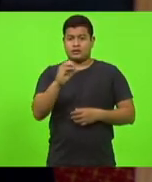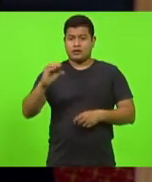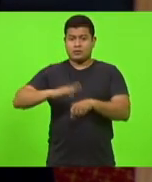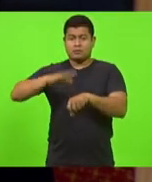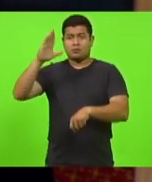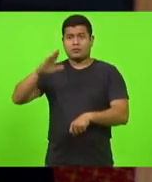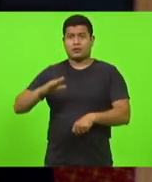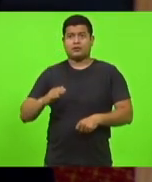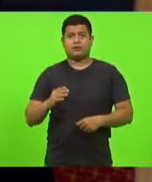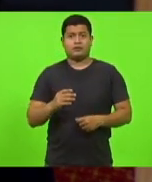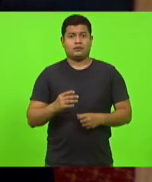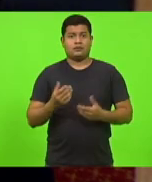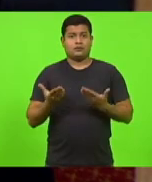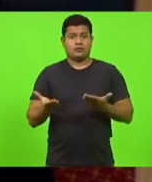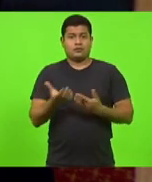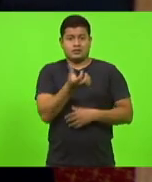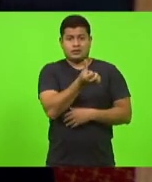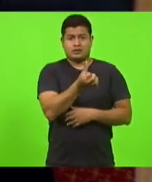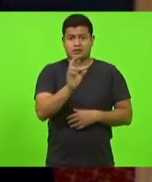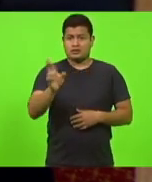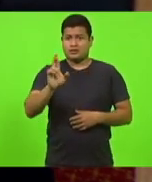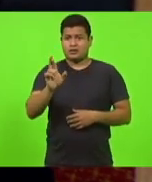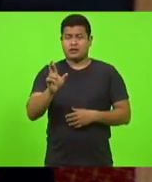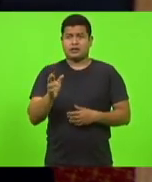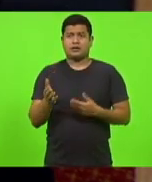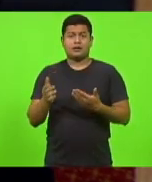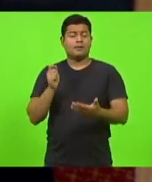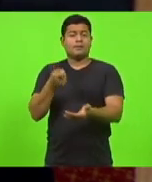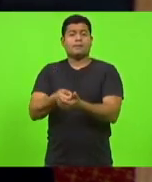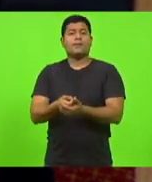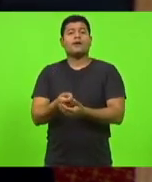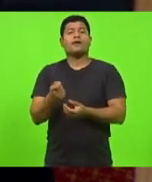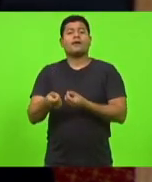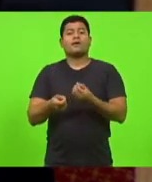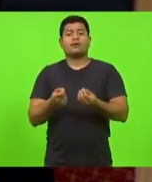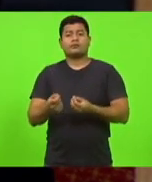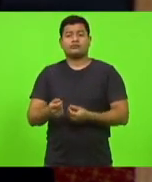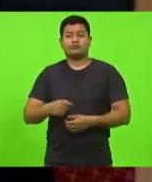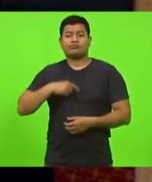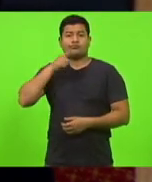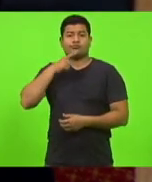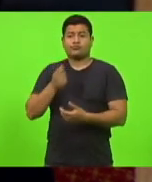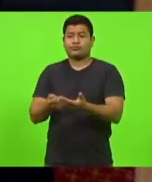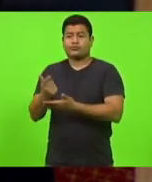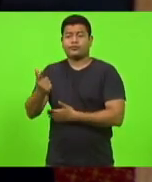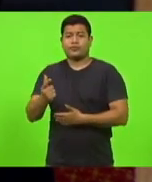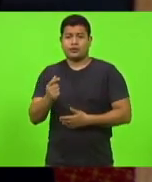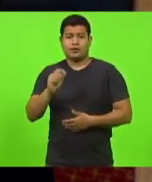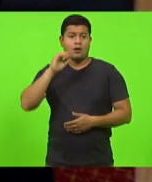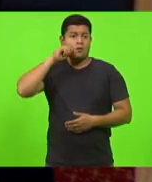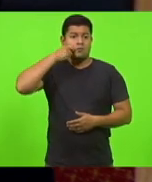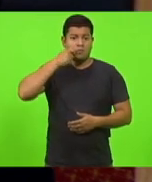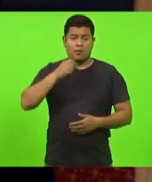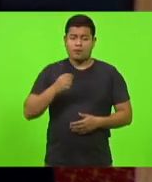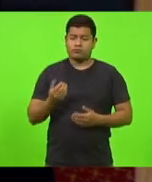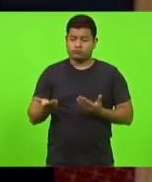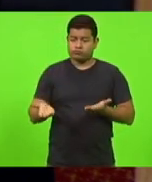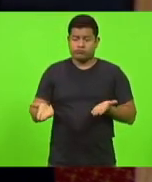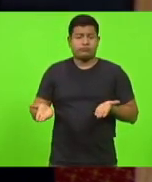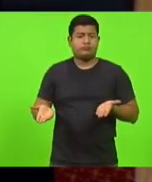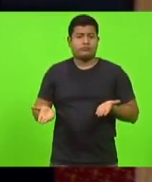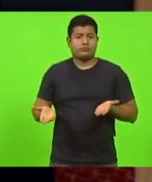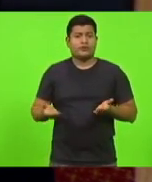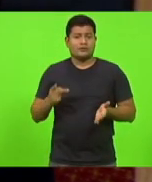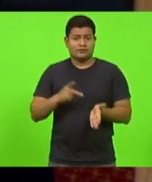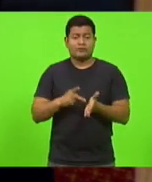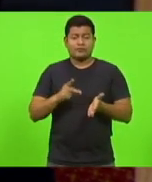alimentação de seis reais, gente? Pelo amor de Deus, não compra um pão com manteiga. Mas, de fato, isso tem que ser